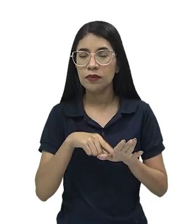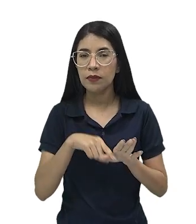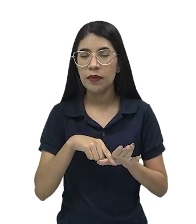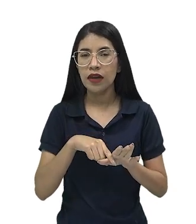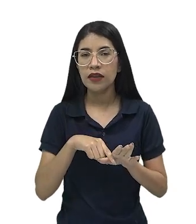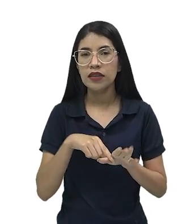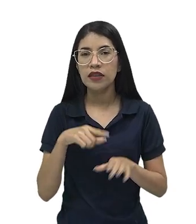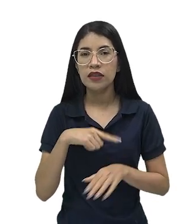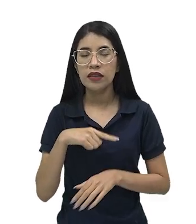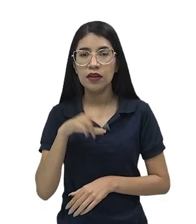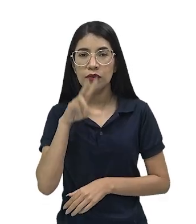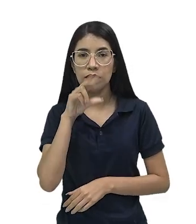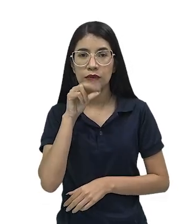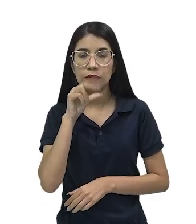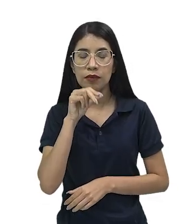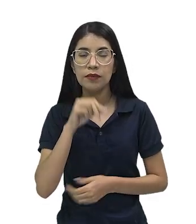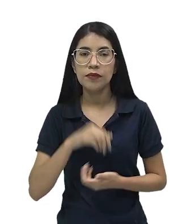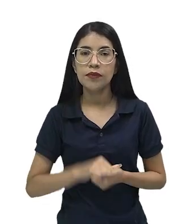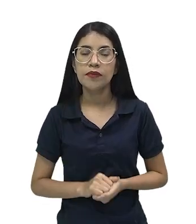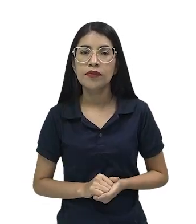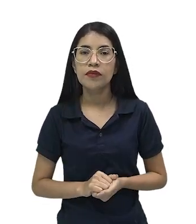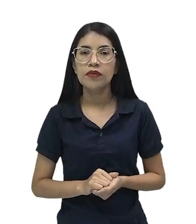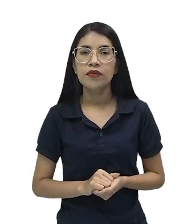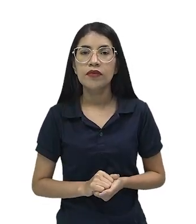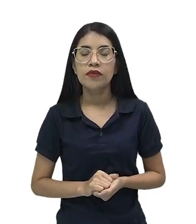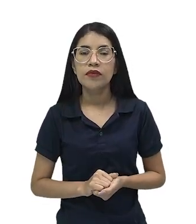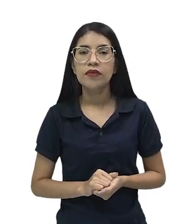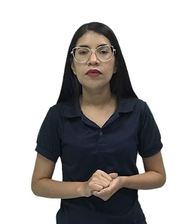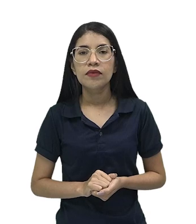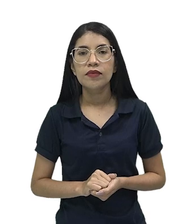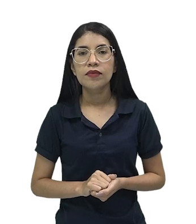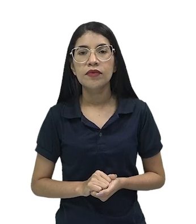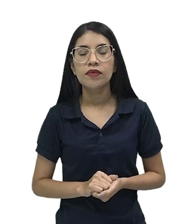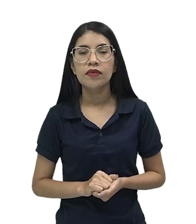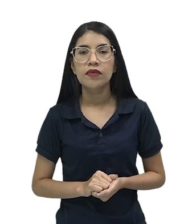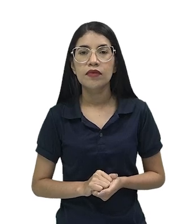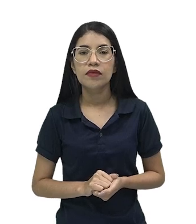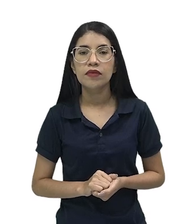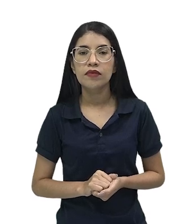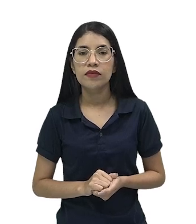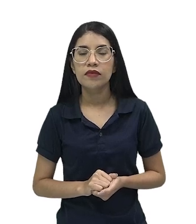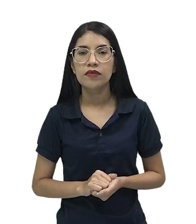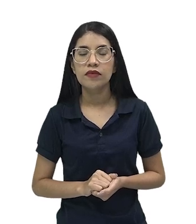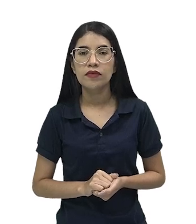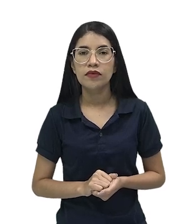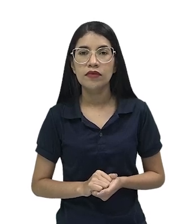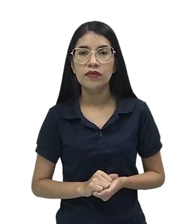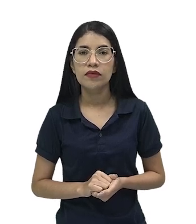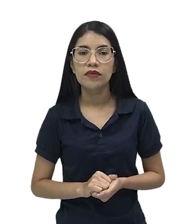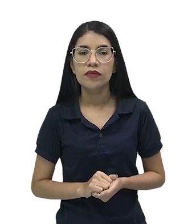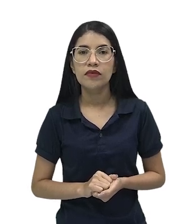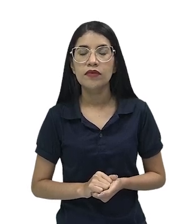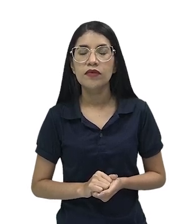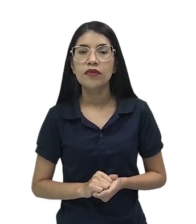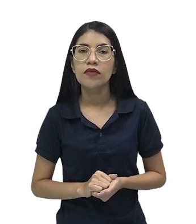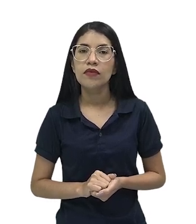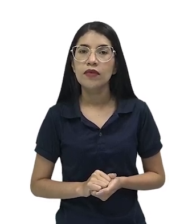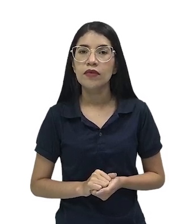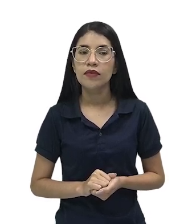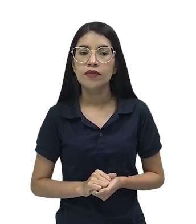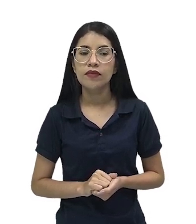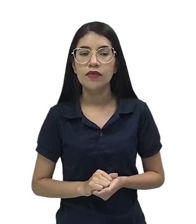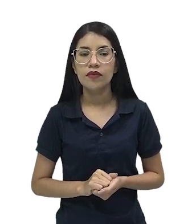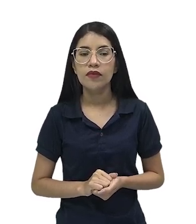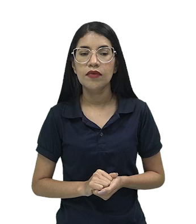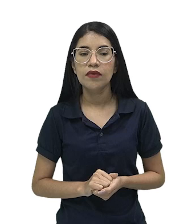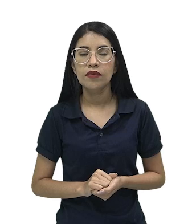quantos pés? Então nós vamos ver, ó, patos. Situação 2, olha, patos.